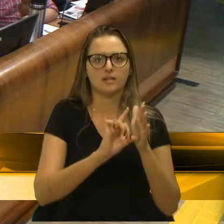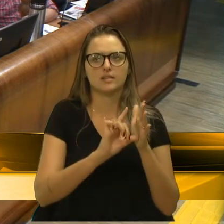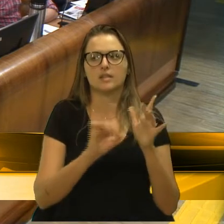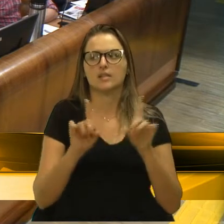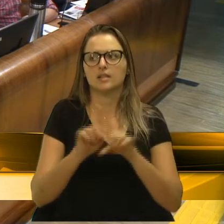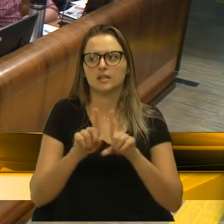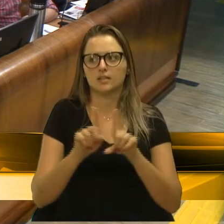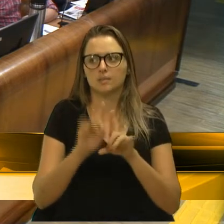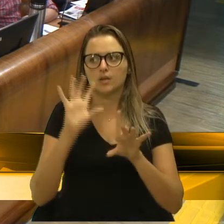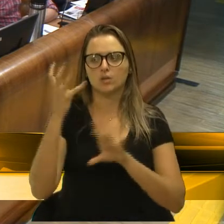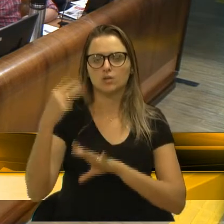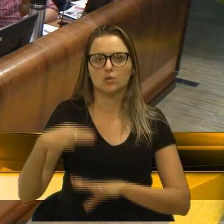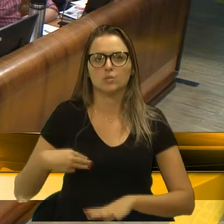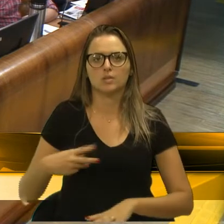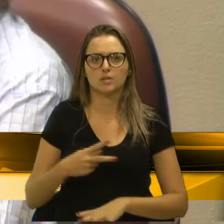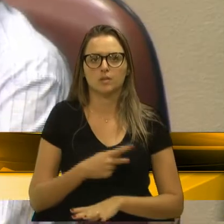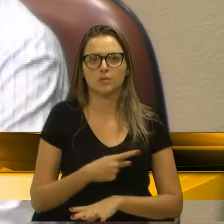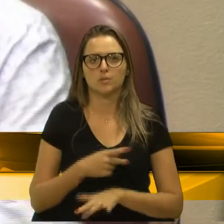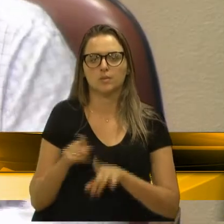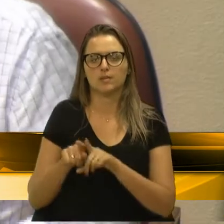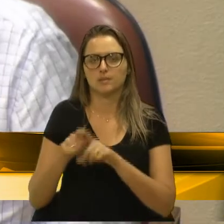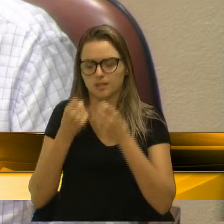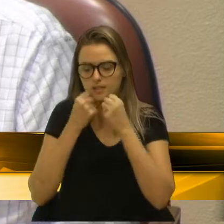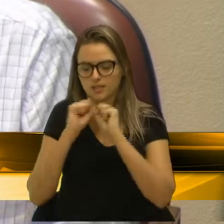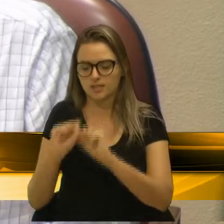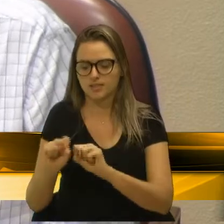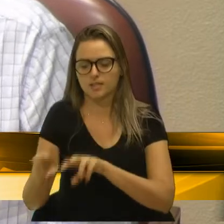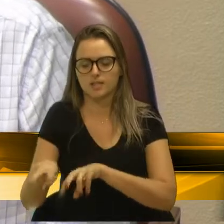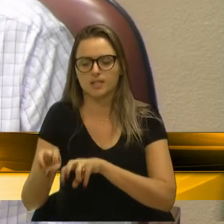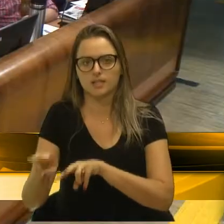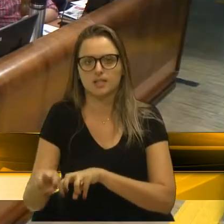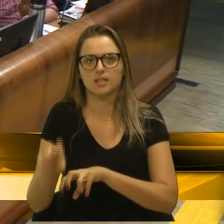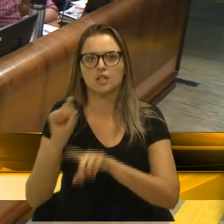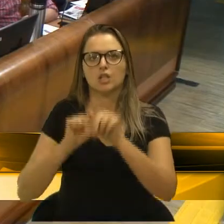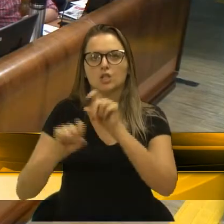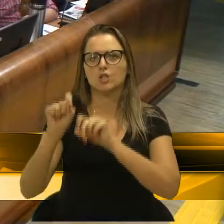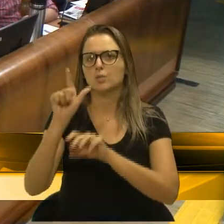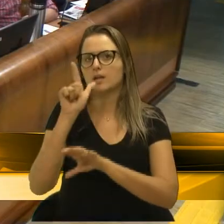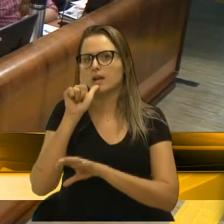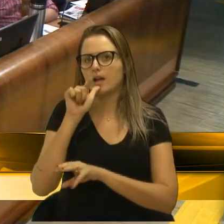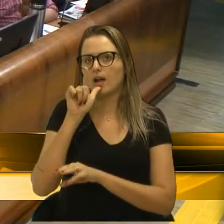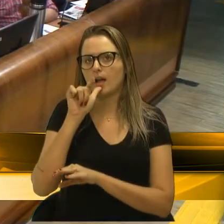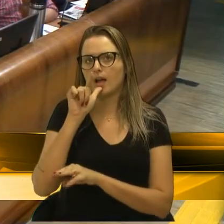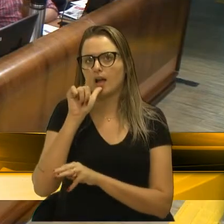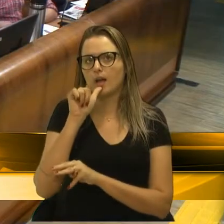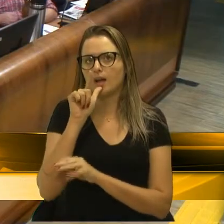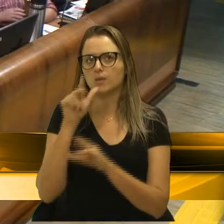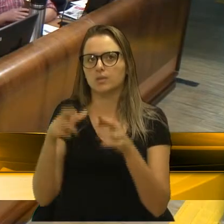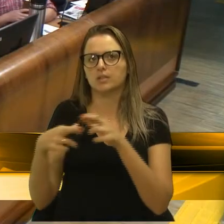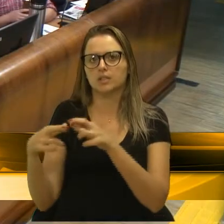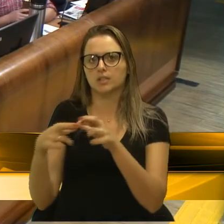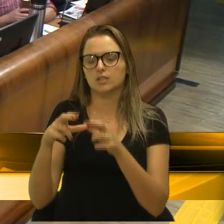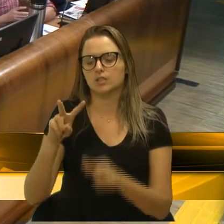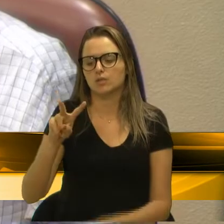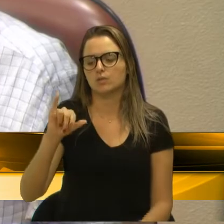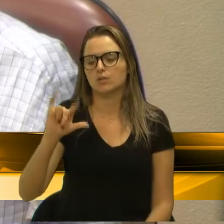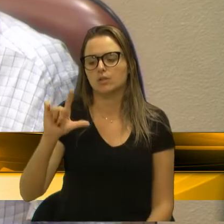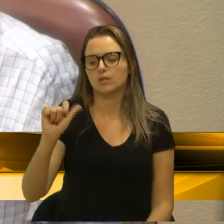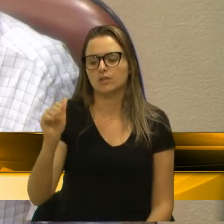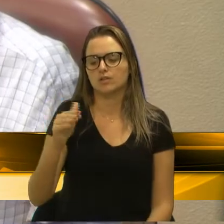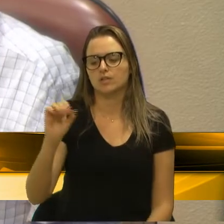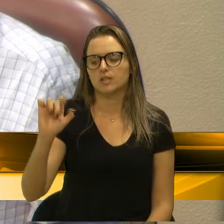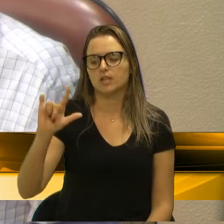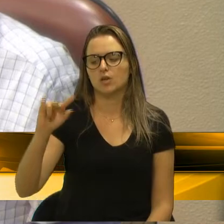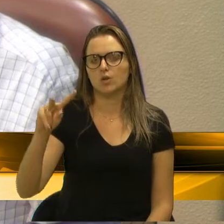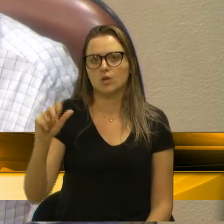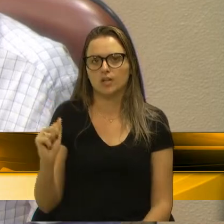no Ministério Público, na Secretaria da Agricultura, com a questão da água lá em Vila Oliva, onde que eles pagaram adiantado